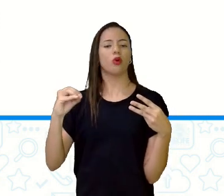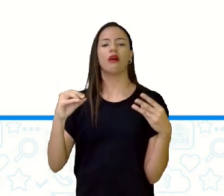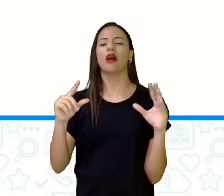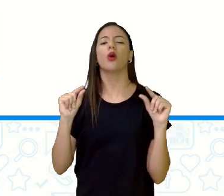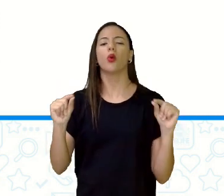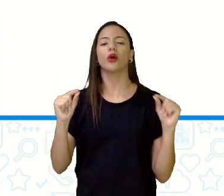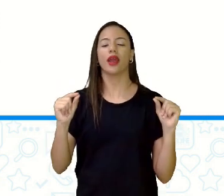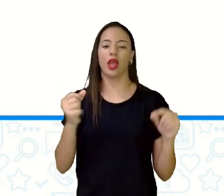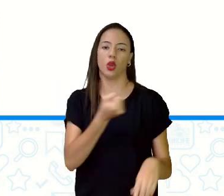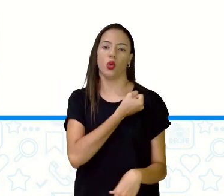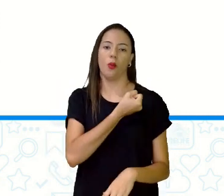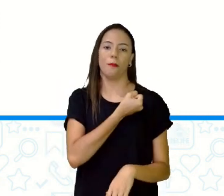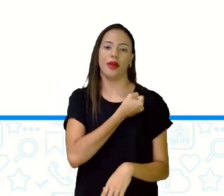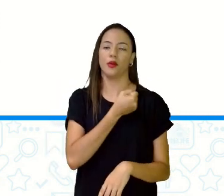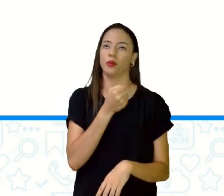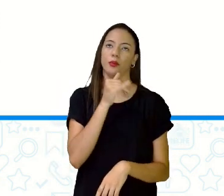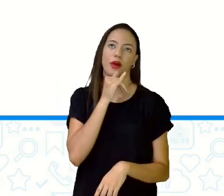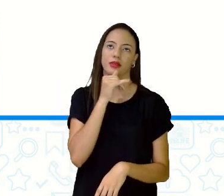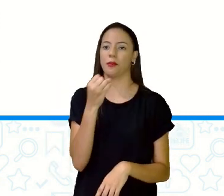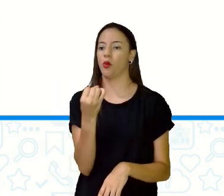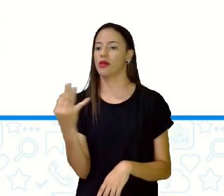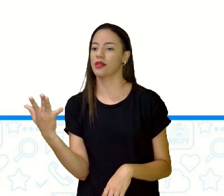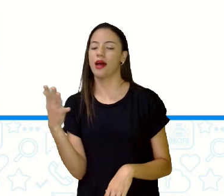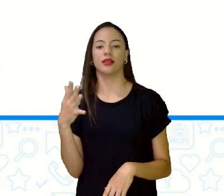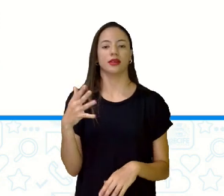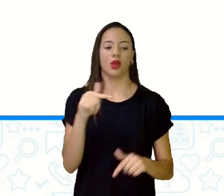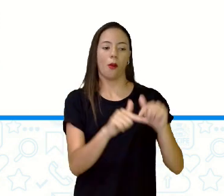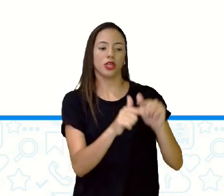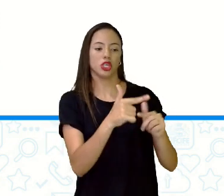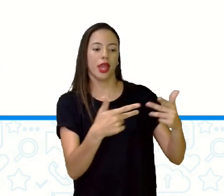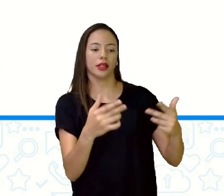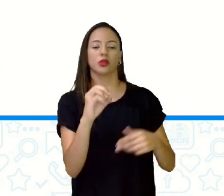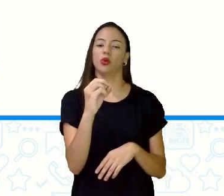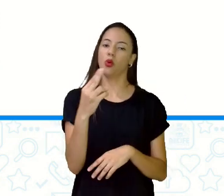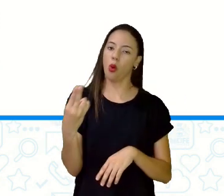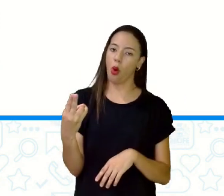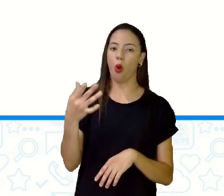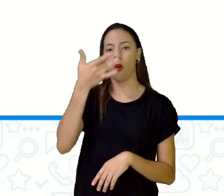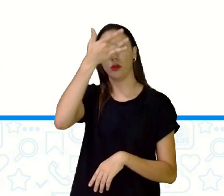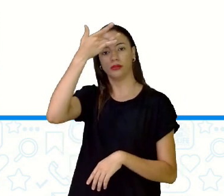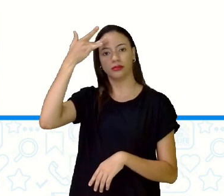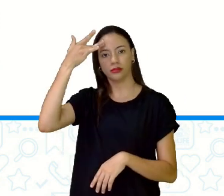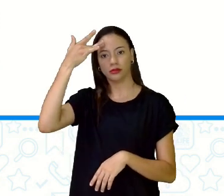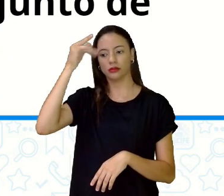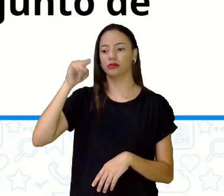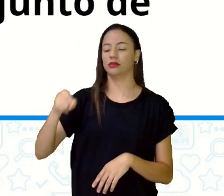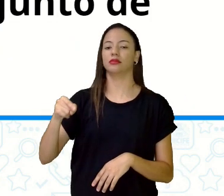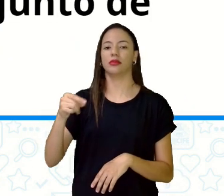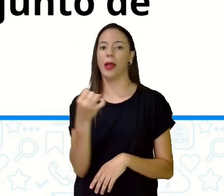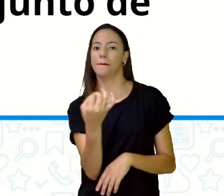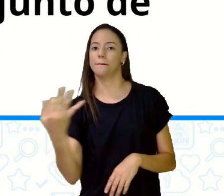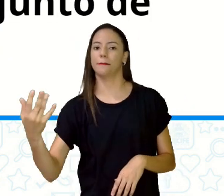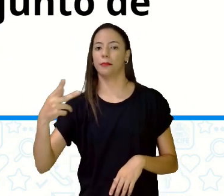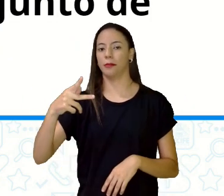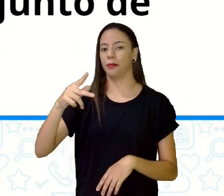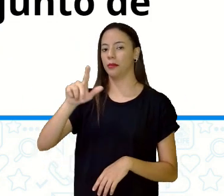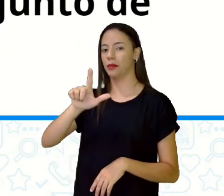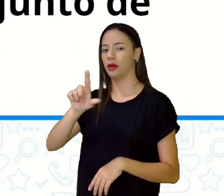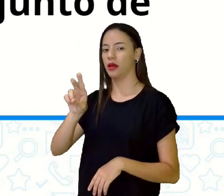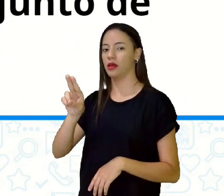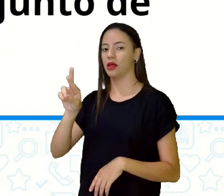Números exatos de seres ou de objetos que estão sendo passados para o plural.